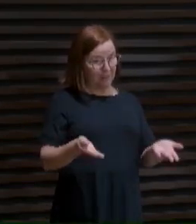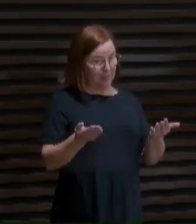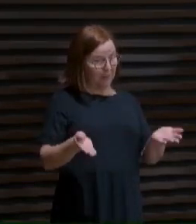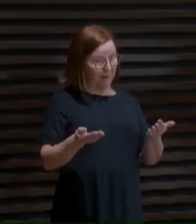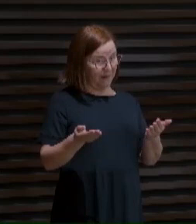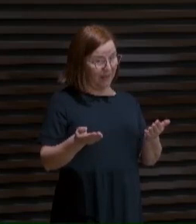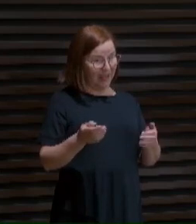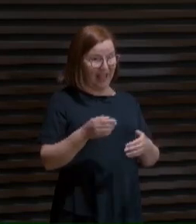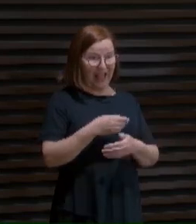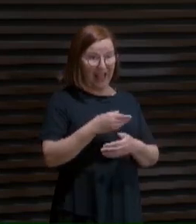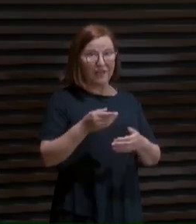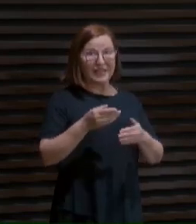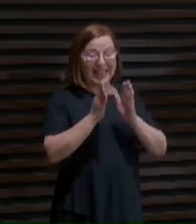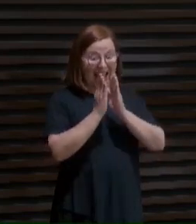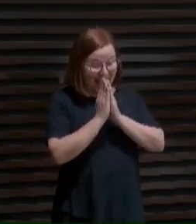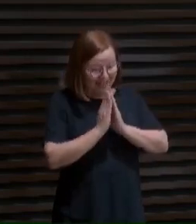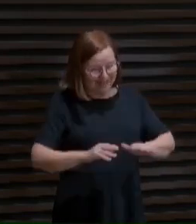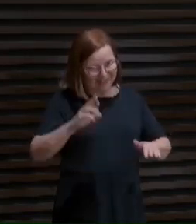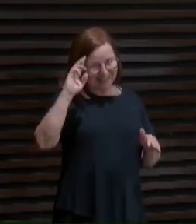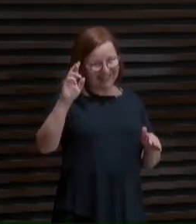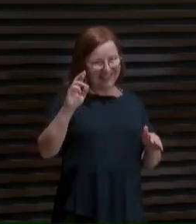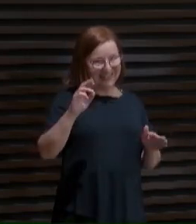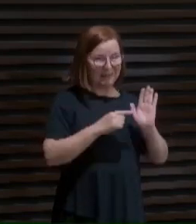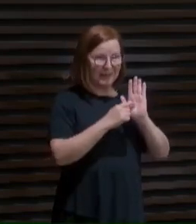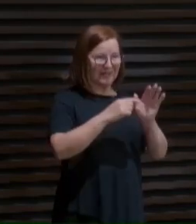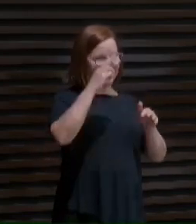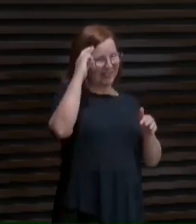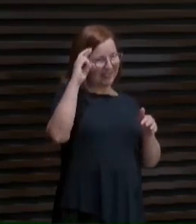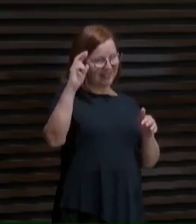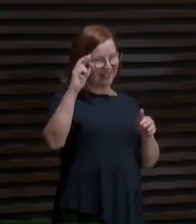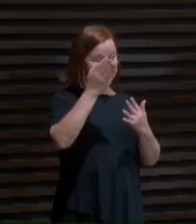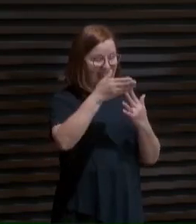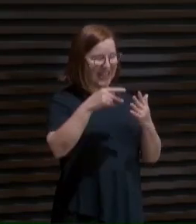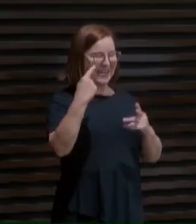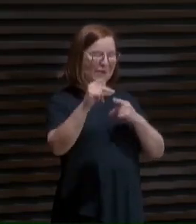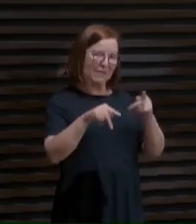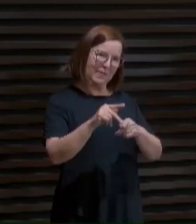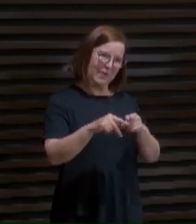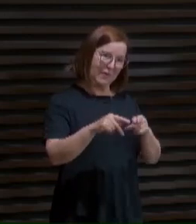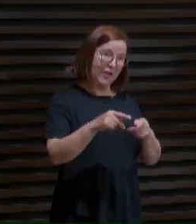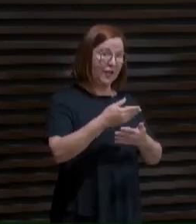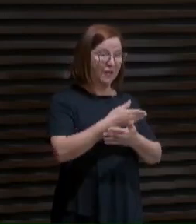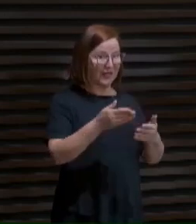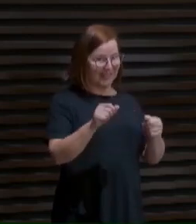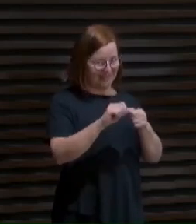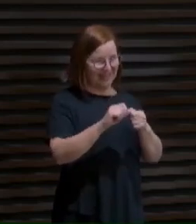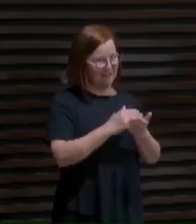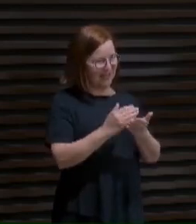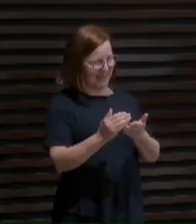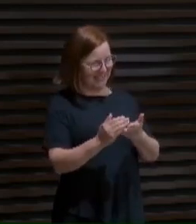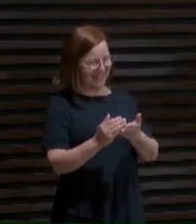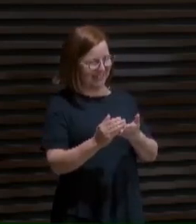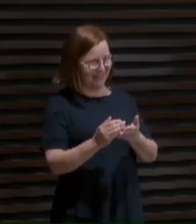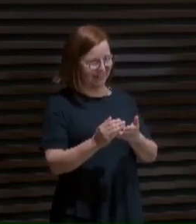vai adorar ao Senhor, e as manifestações do Senhor no meio do seu povo, você vai fazer parte dela.